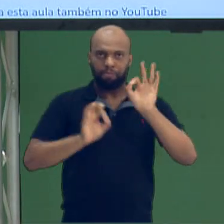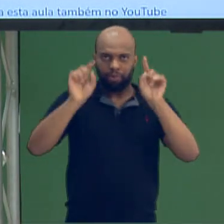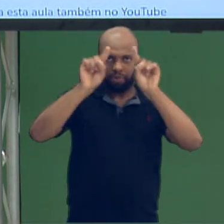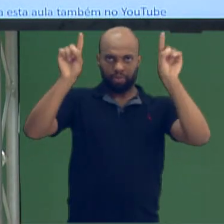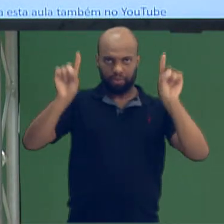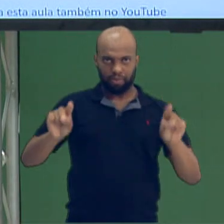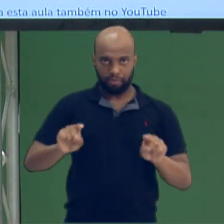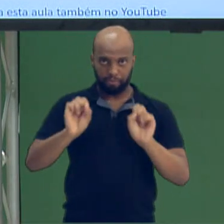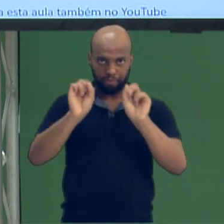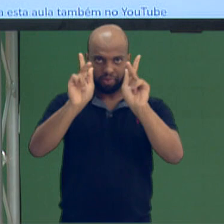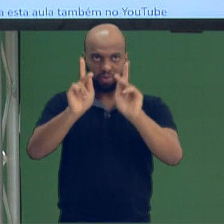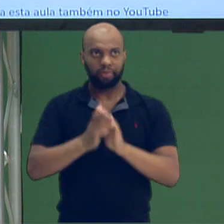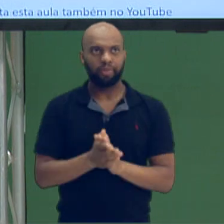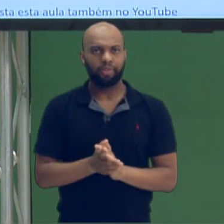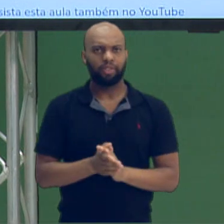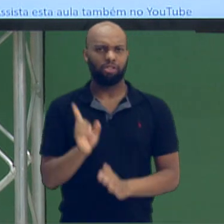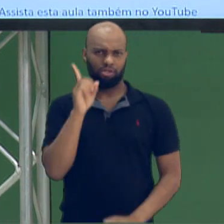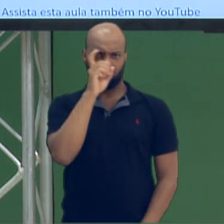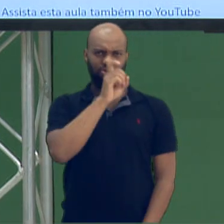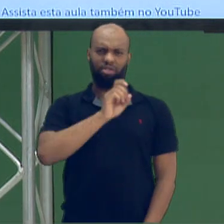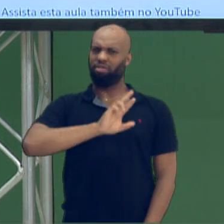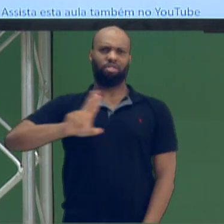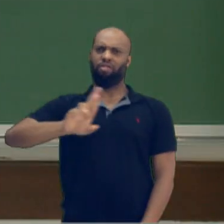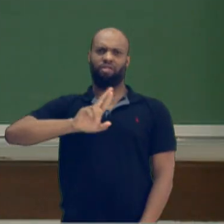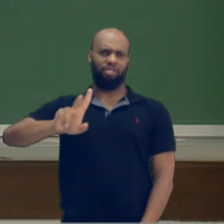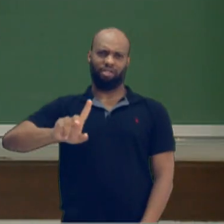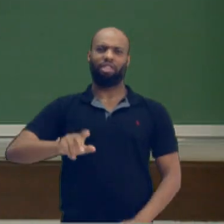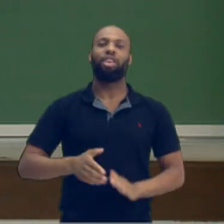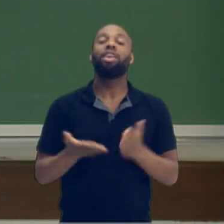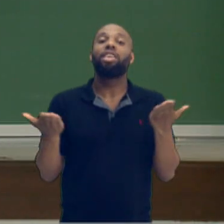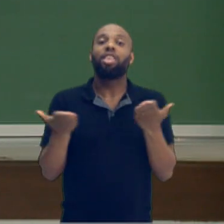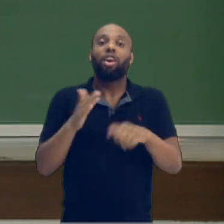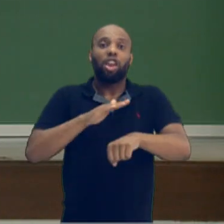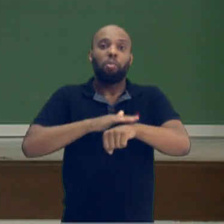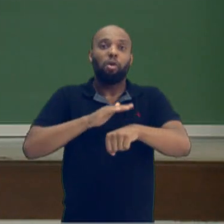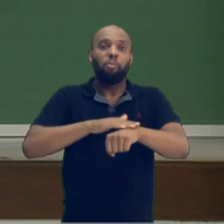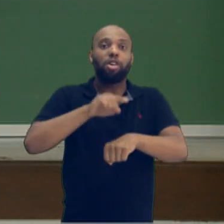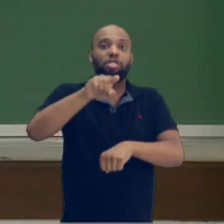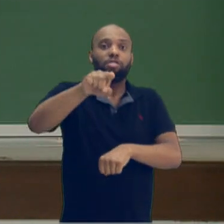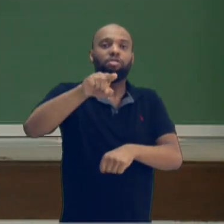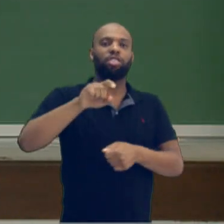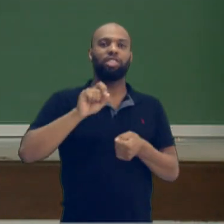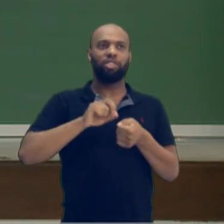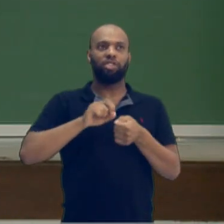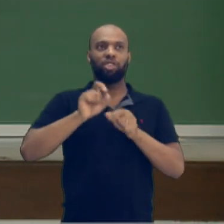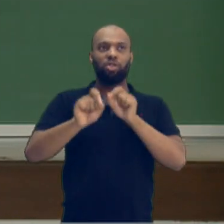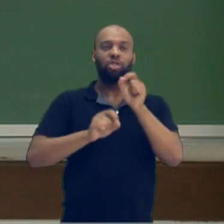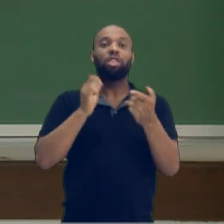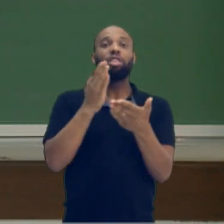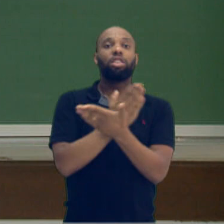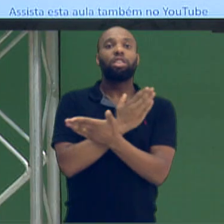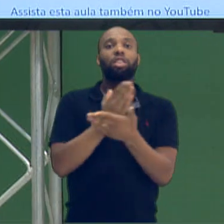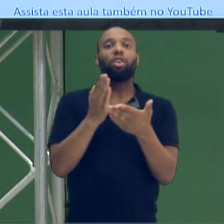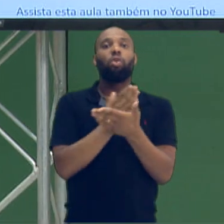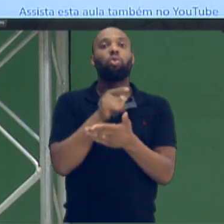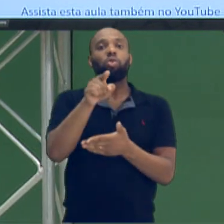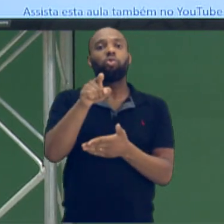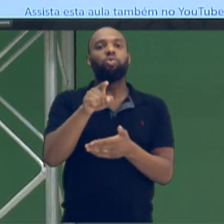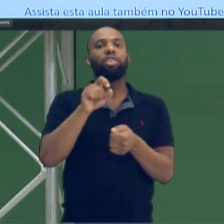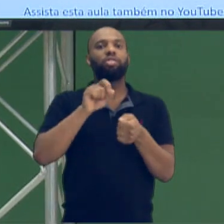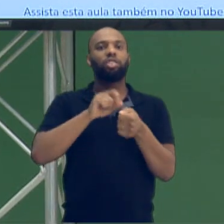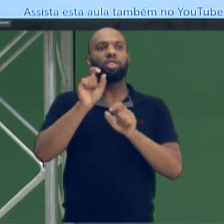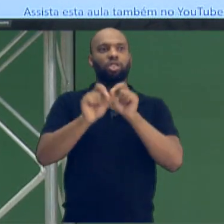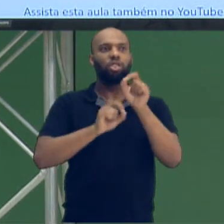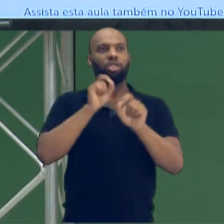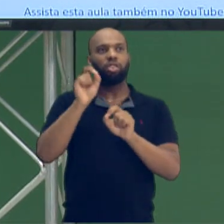Perfeito? Não é tão difícil. Eu vou dar agora um tempinho para vocês pensarem em alguns exercícios para a gente dar uma revisada